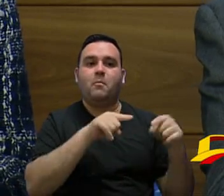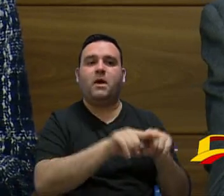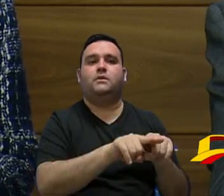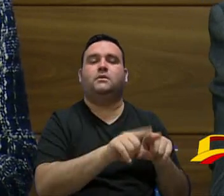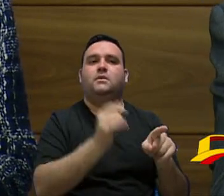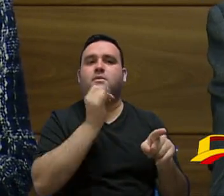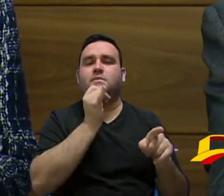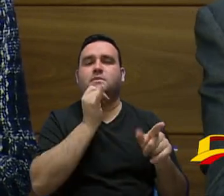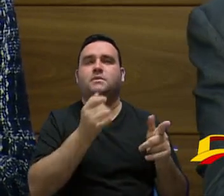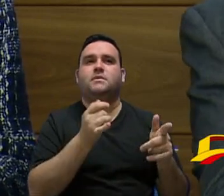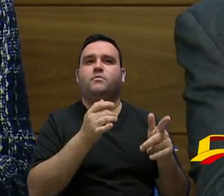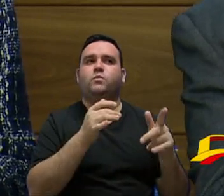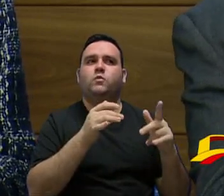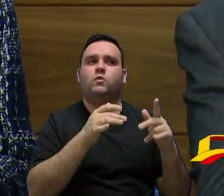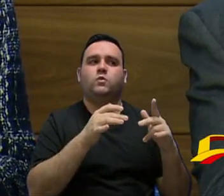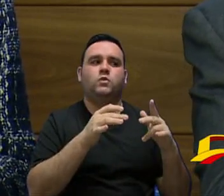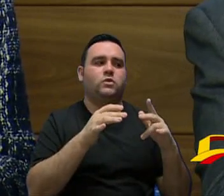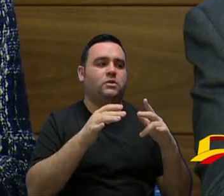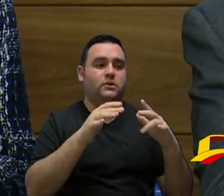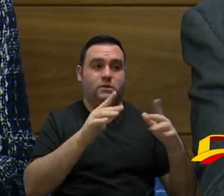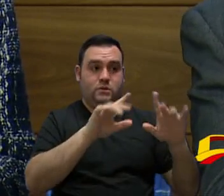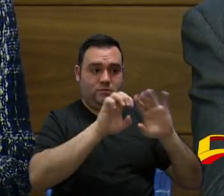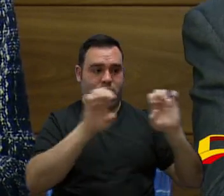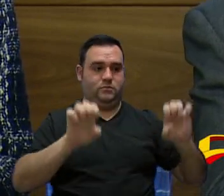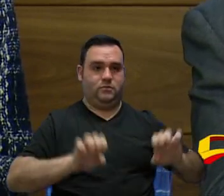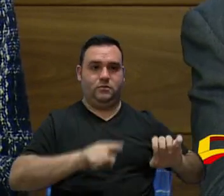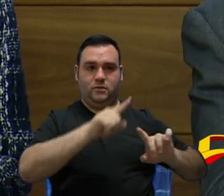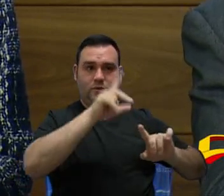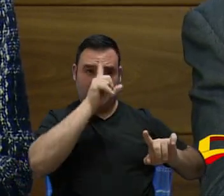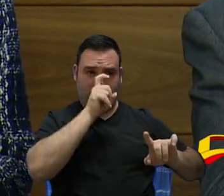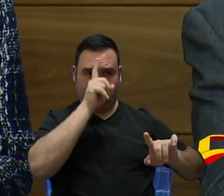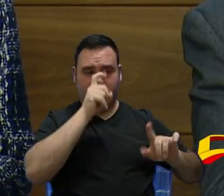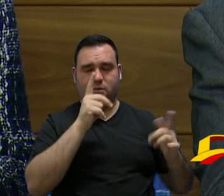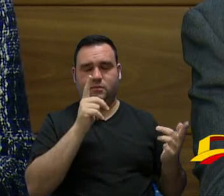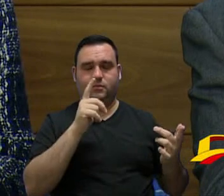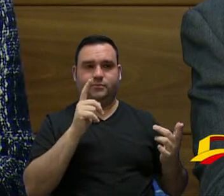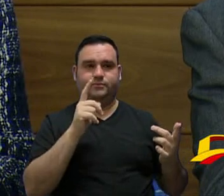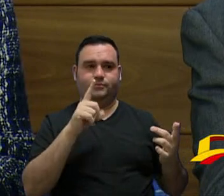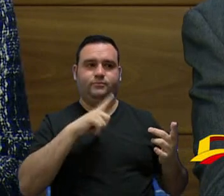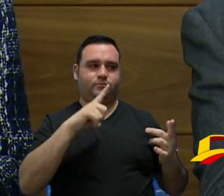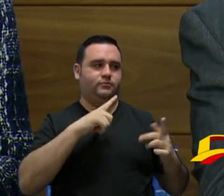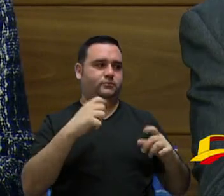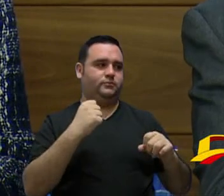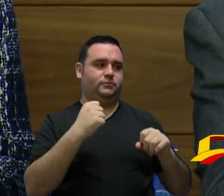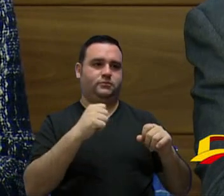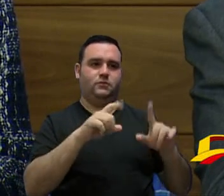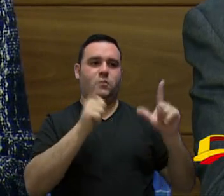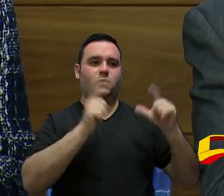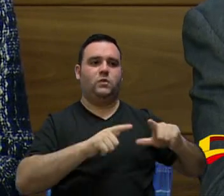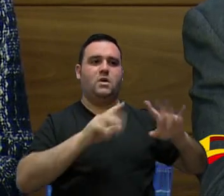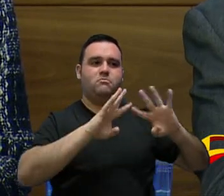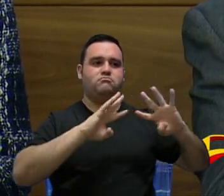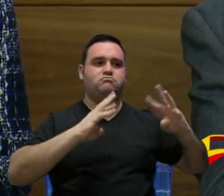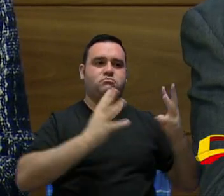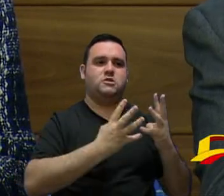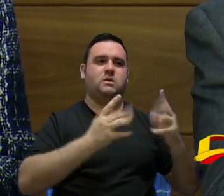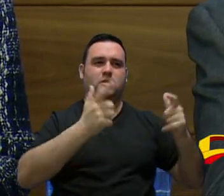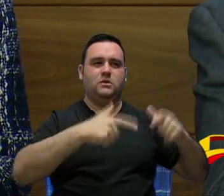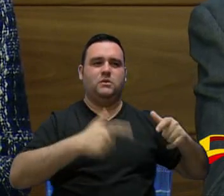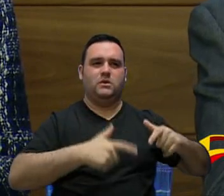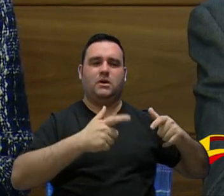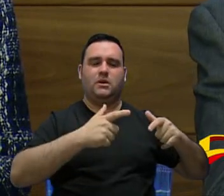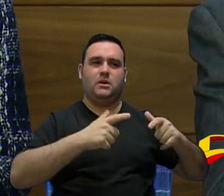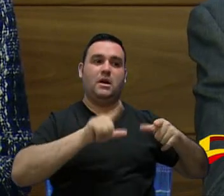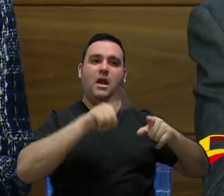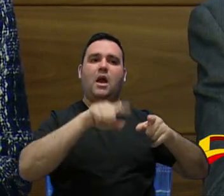e por exemplo toda a estrutura do hospital de campanha que foi montada na arena aquela